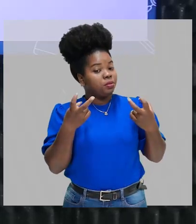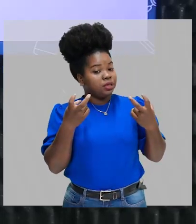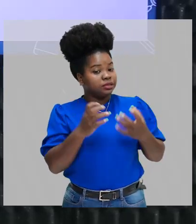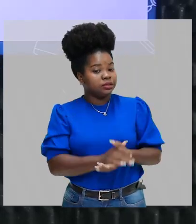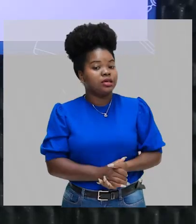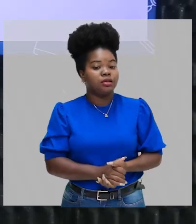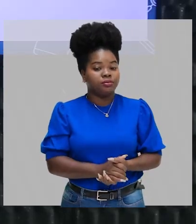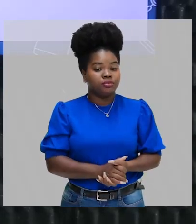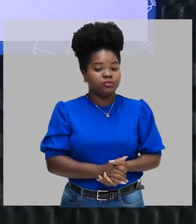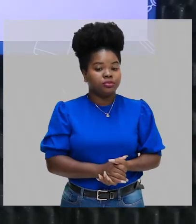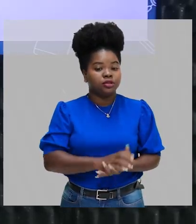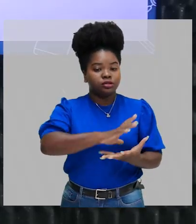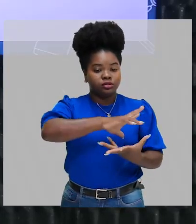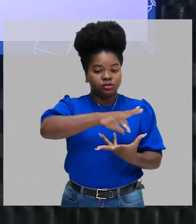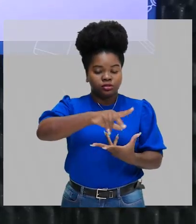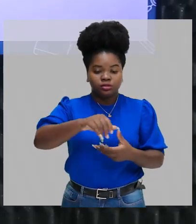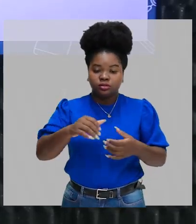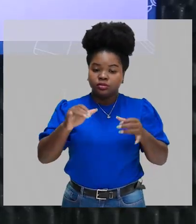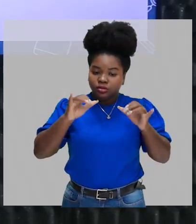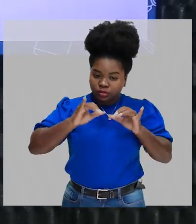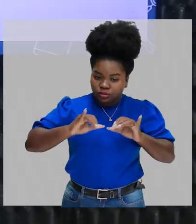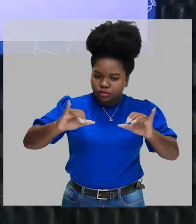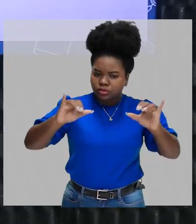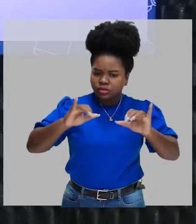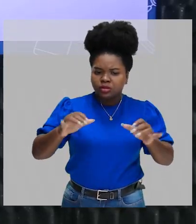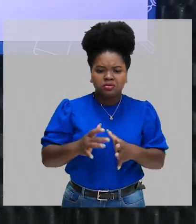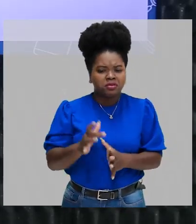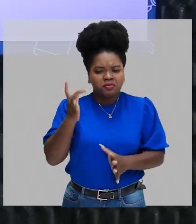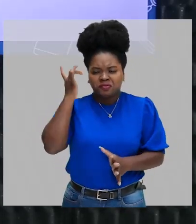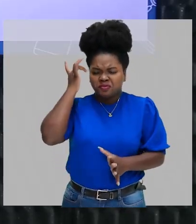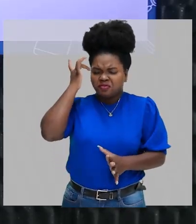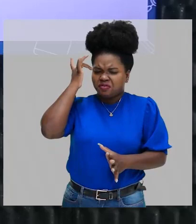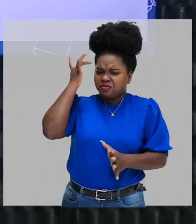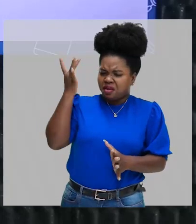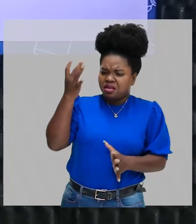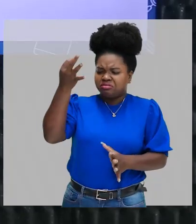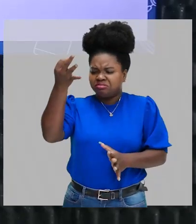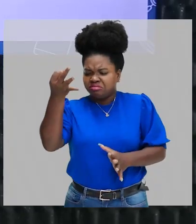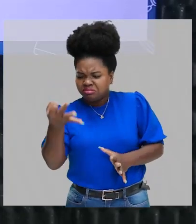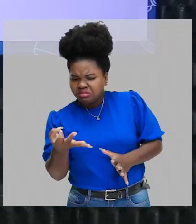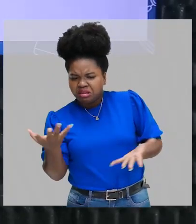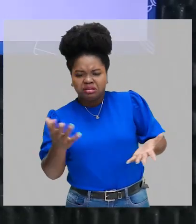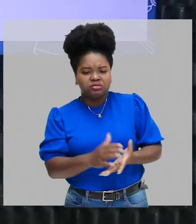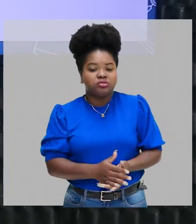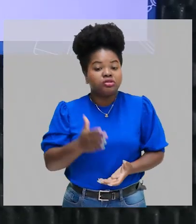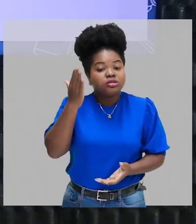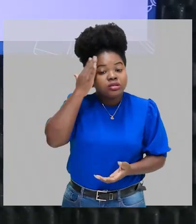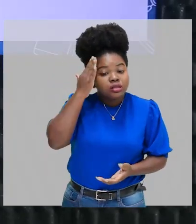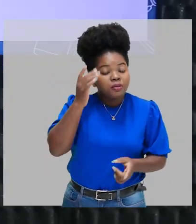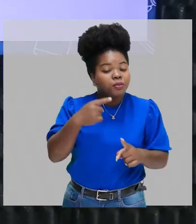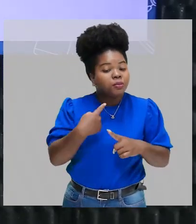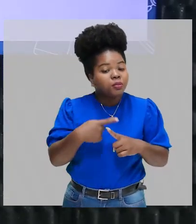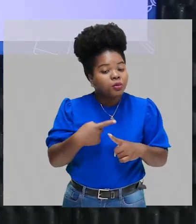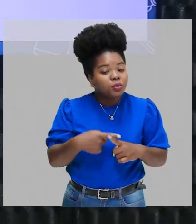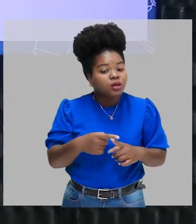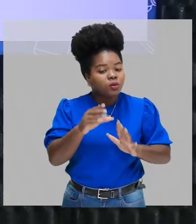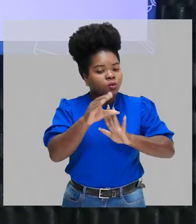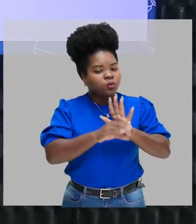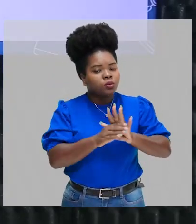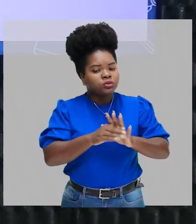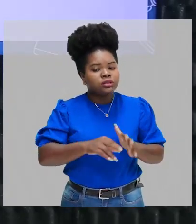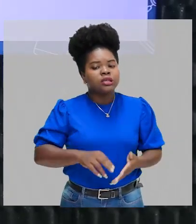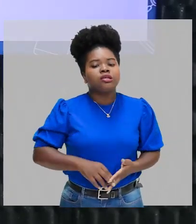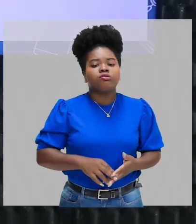globalização não é tão fácil assim de definir, pois é um conceito que tem muitas